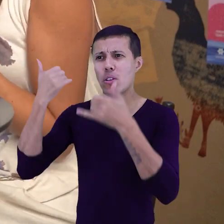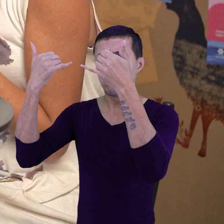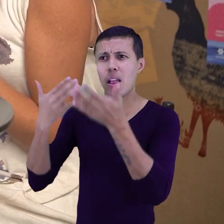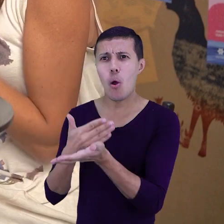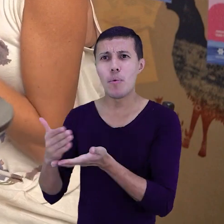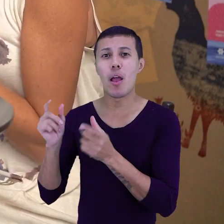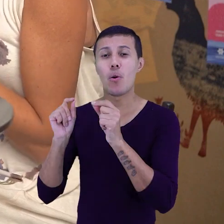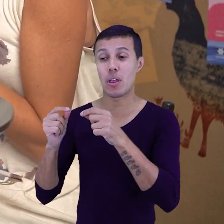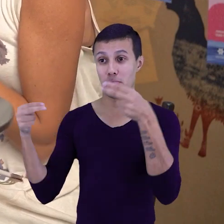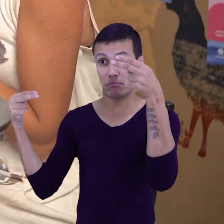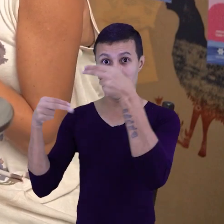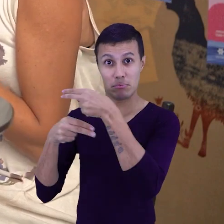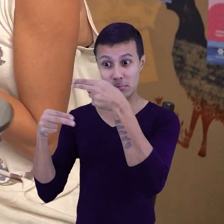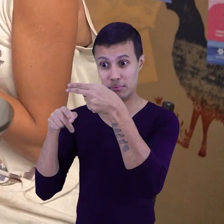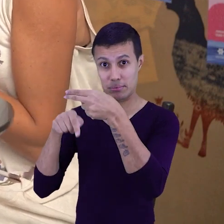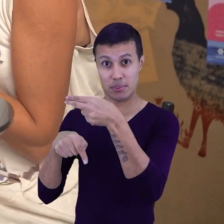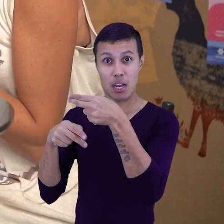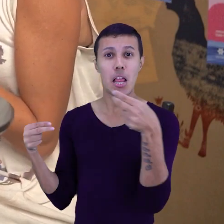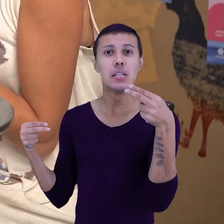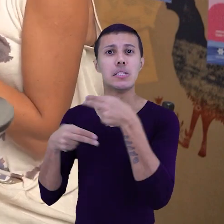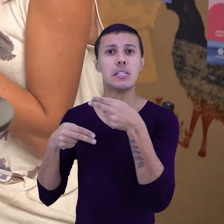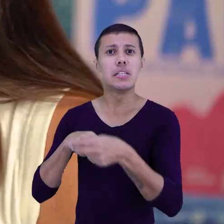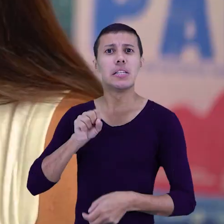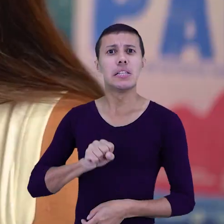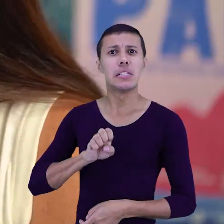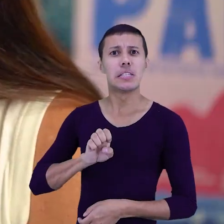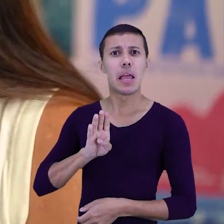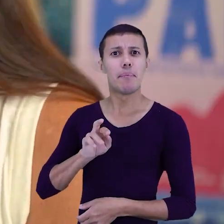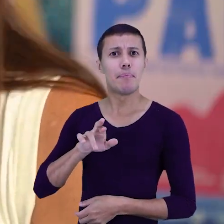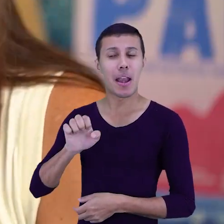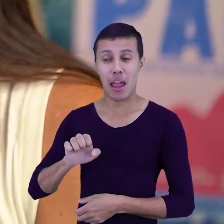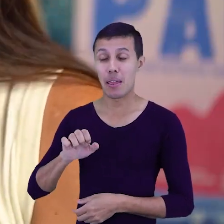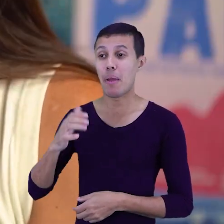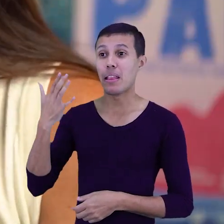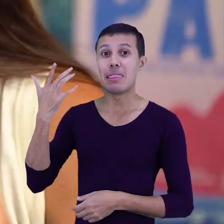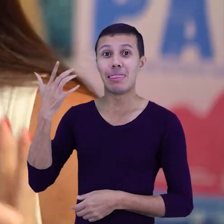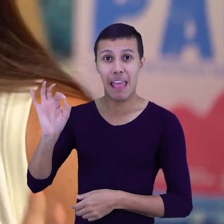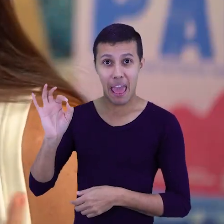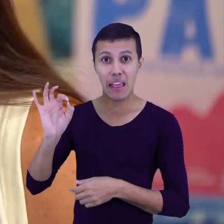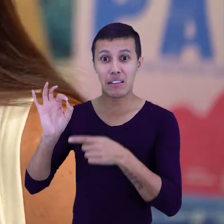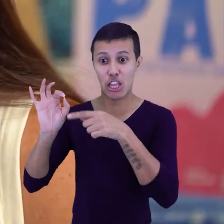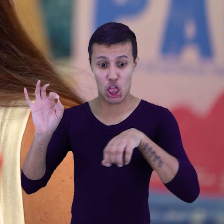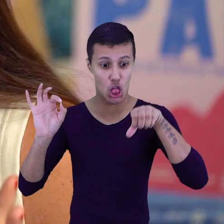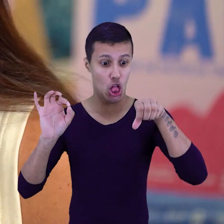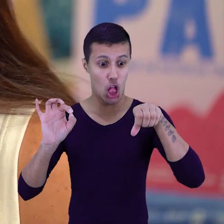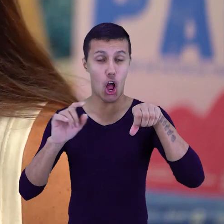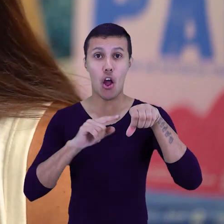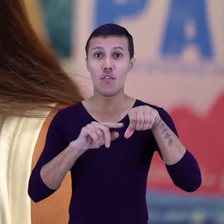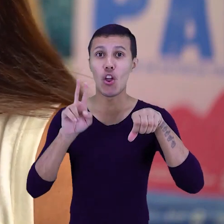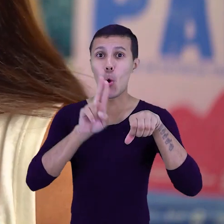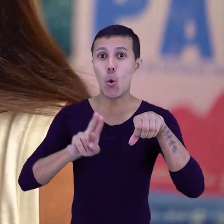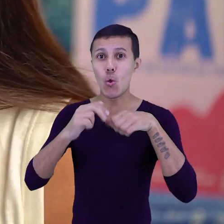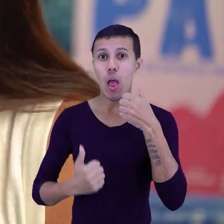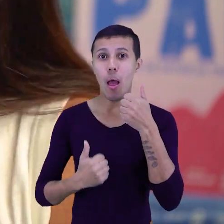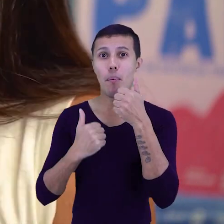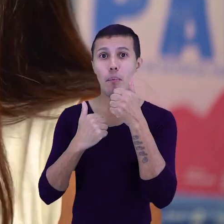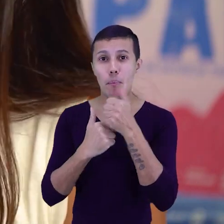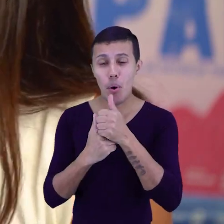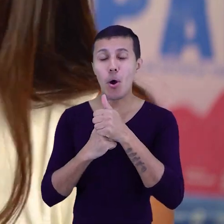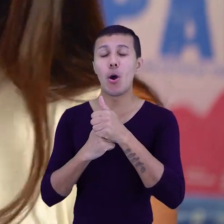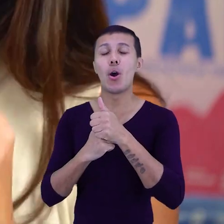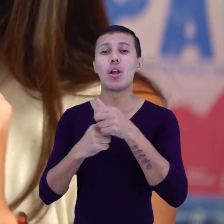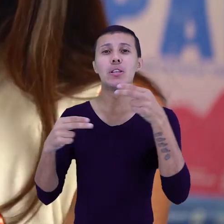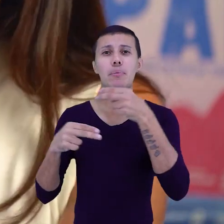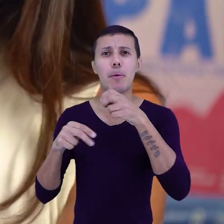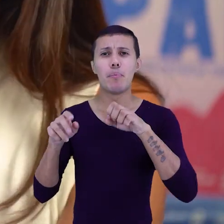eu queria começar falando do Sebrae, que é citado por 9 entre 10 empreendedoras ao redor do Brasil.